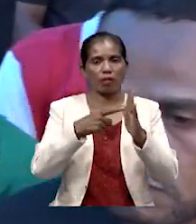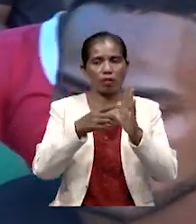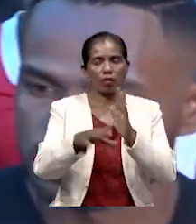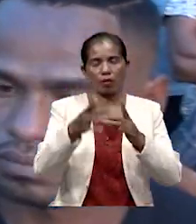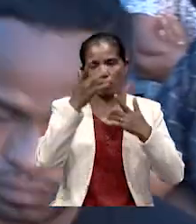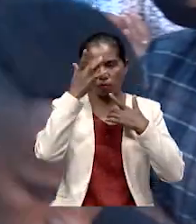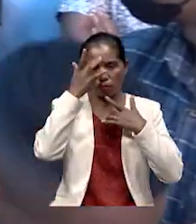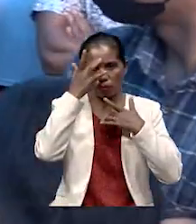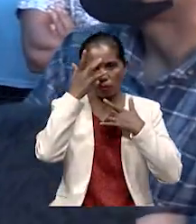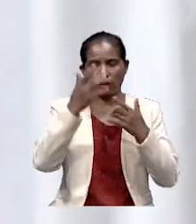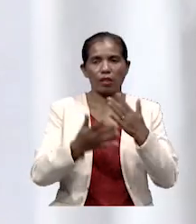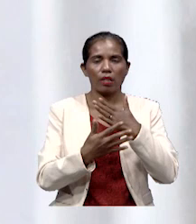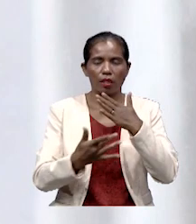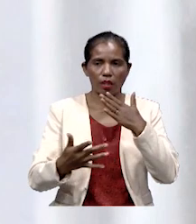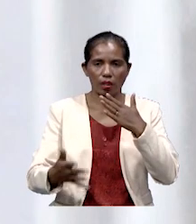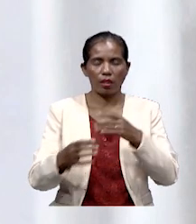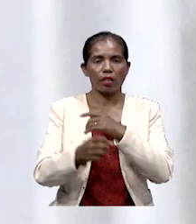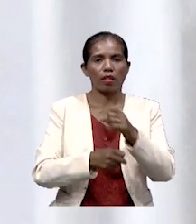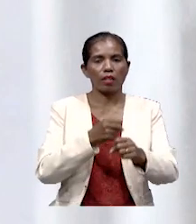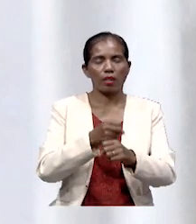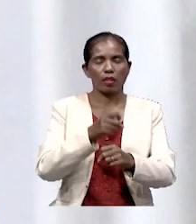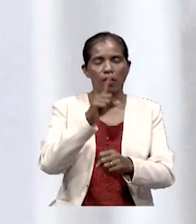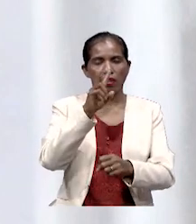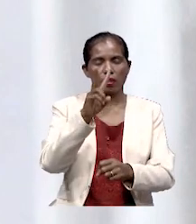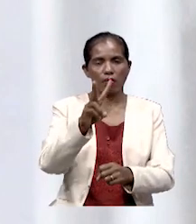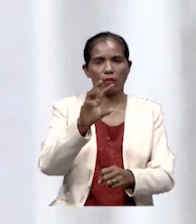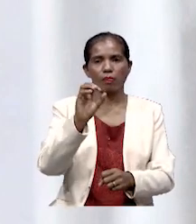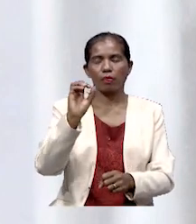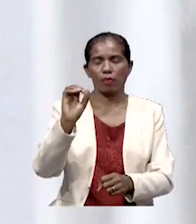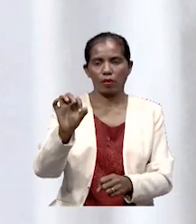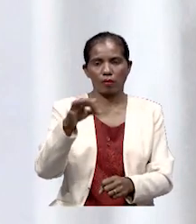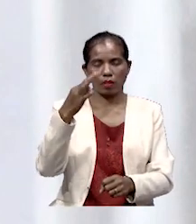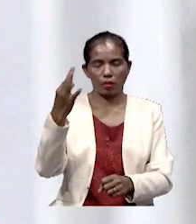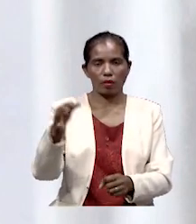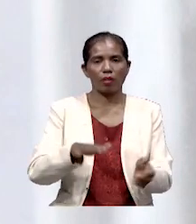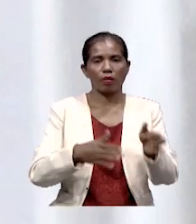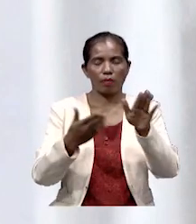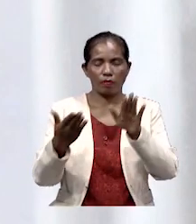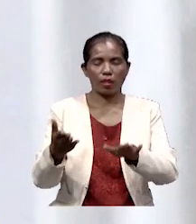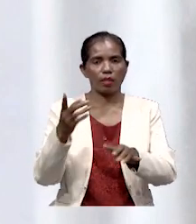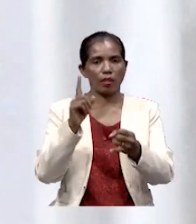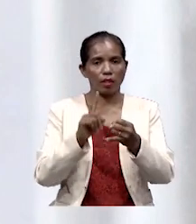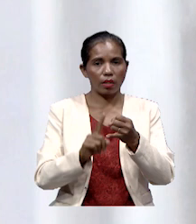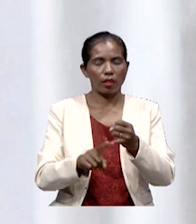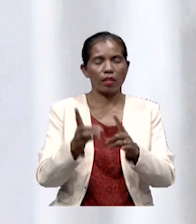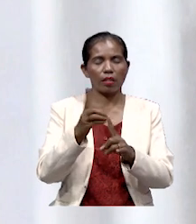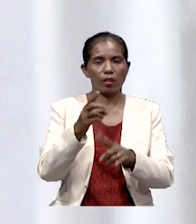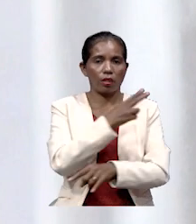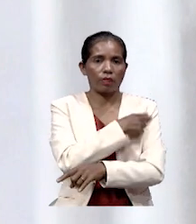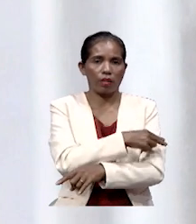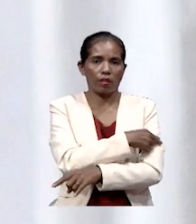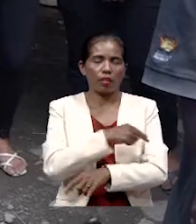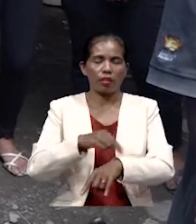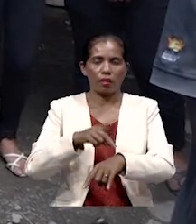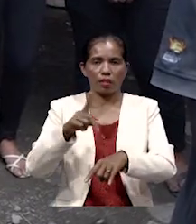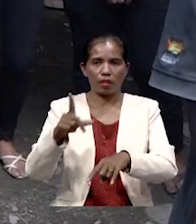moras rang midar iha tinang rihung rua sanulu resinsia no hakotu is ikus i Hospital Nasional Guido